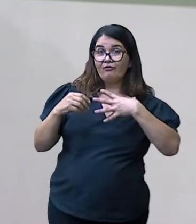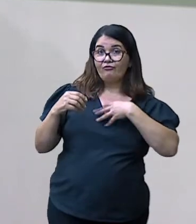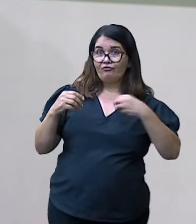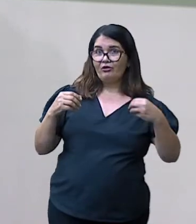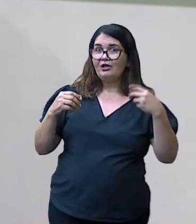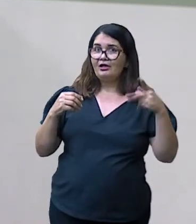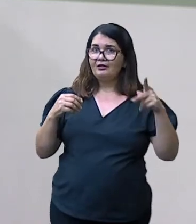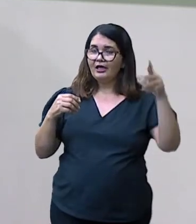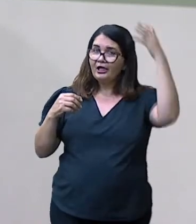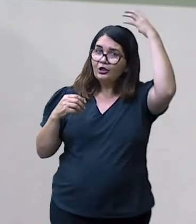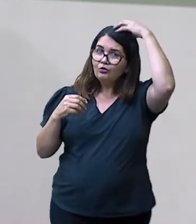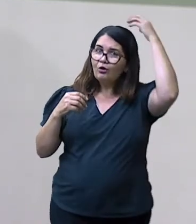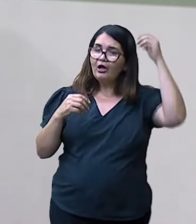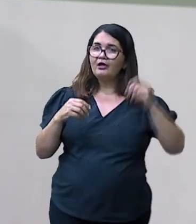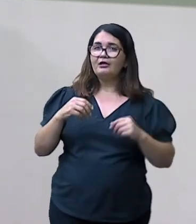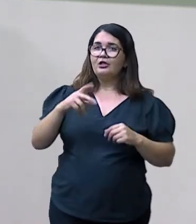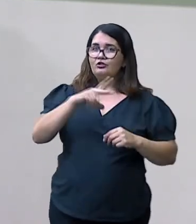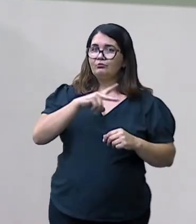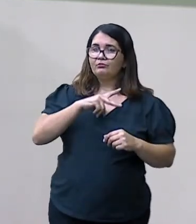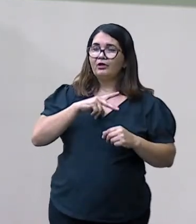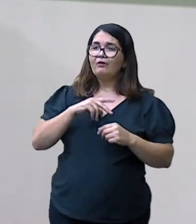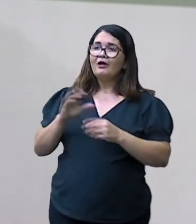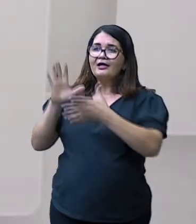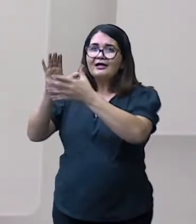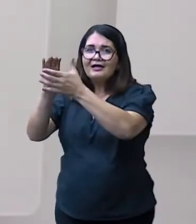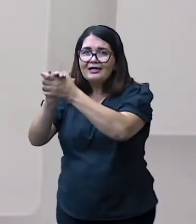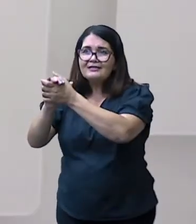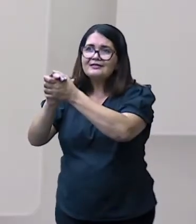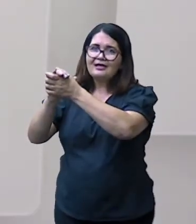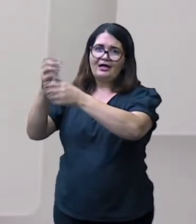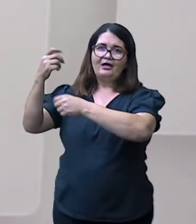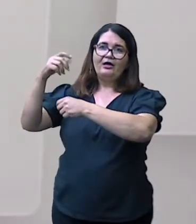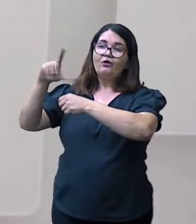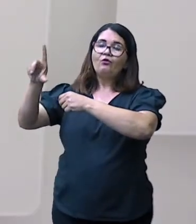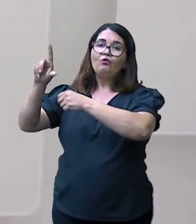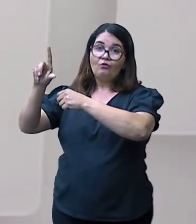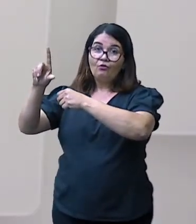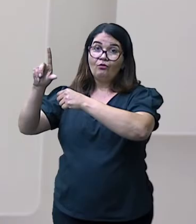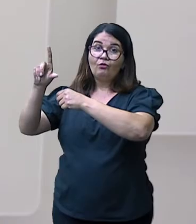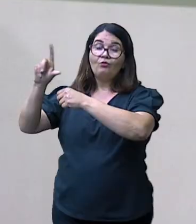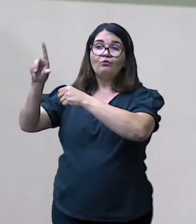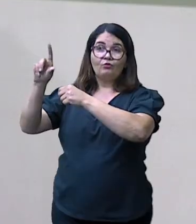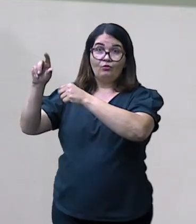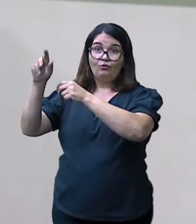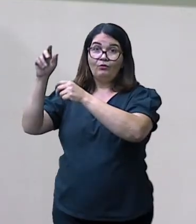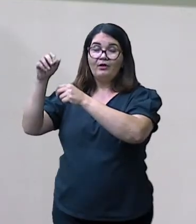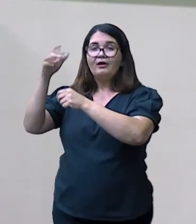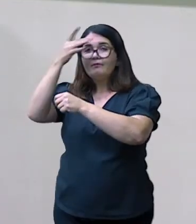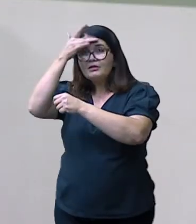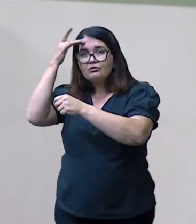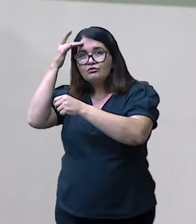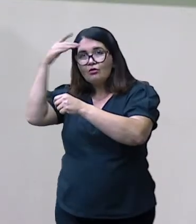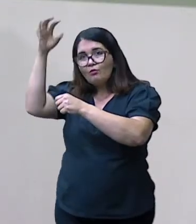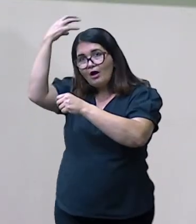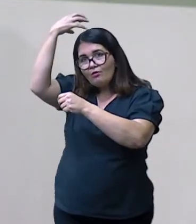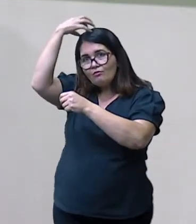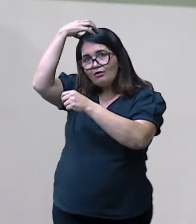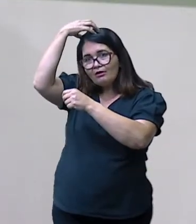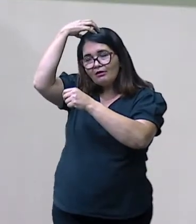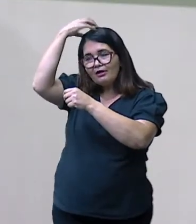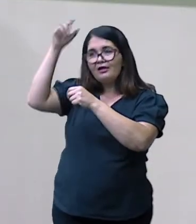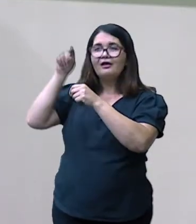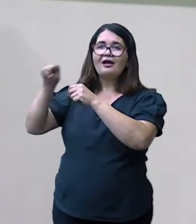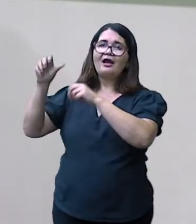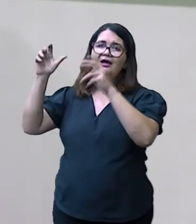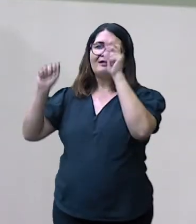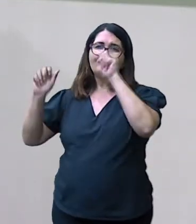Era 1530. Chamados cristãos novos. 1530, o Brasil já tinha sido descoberto. Aí